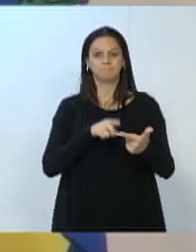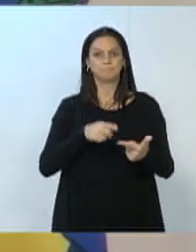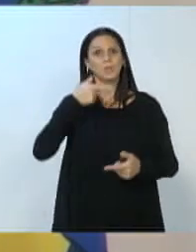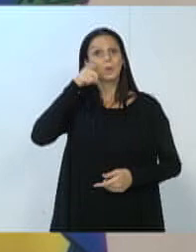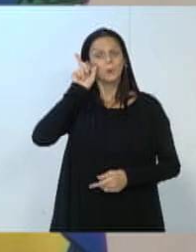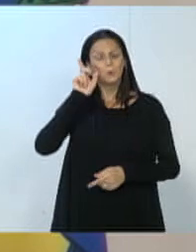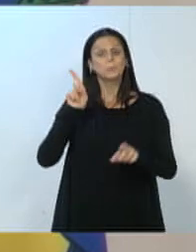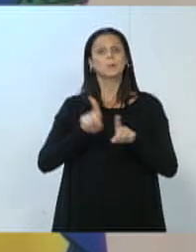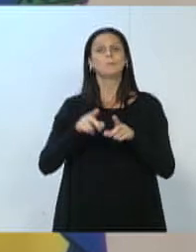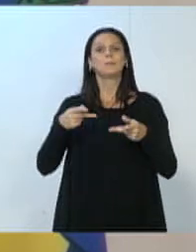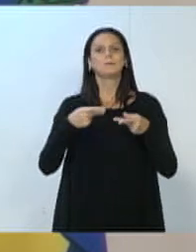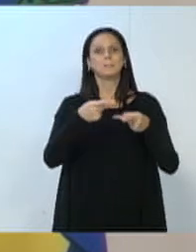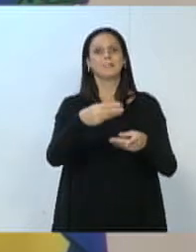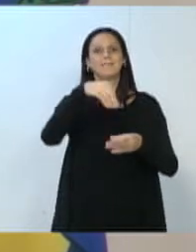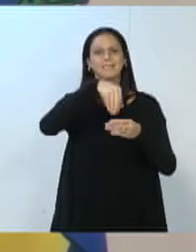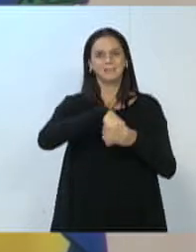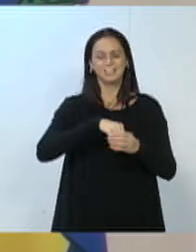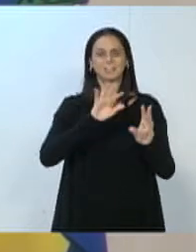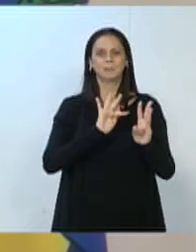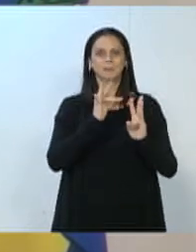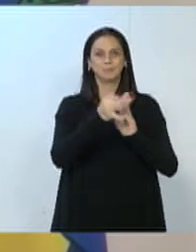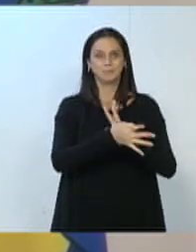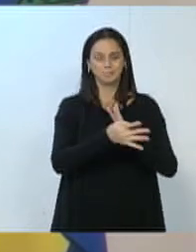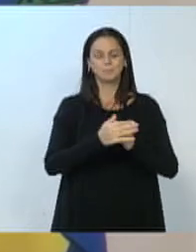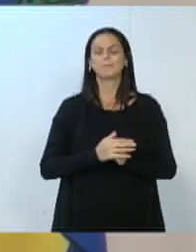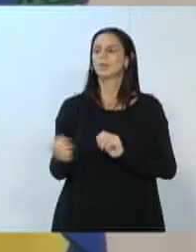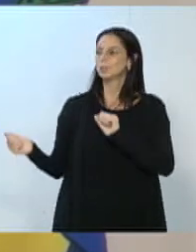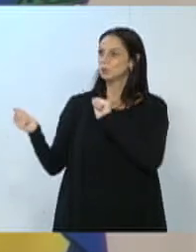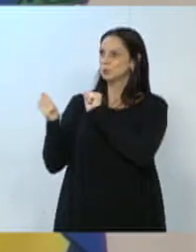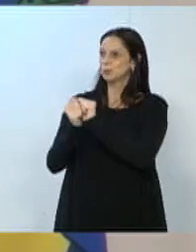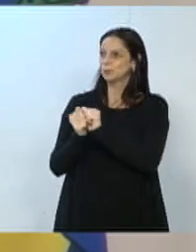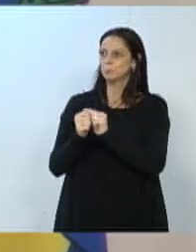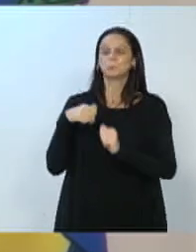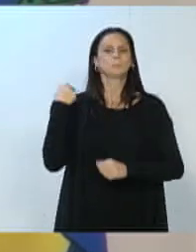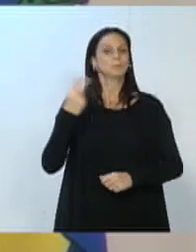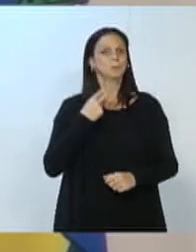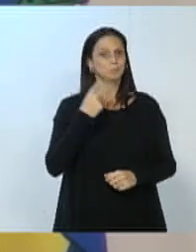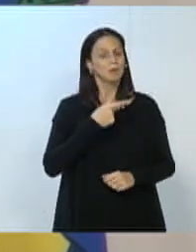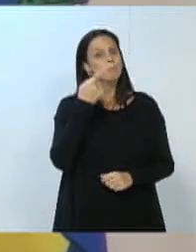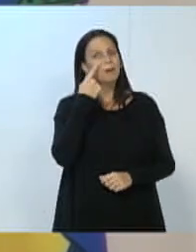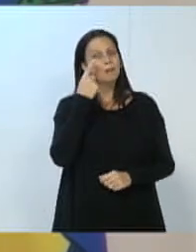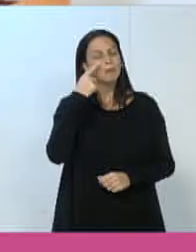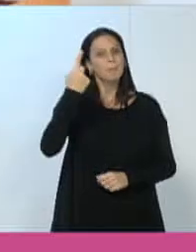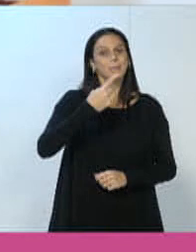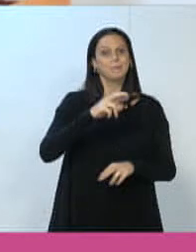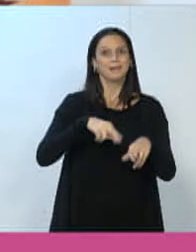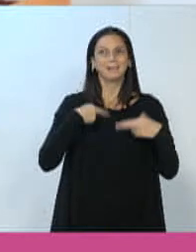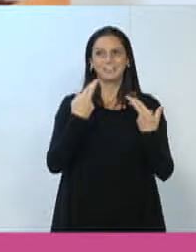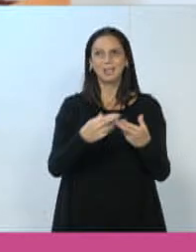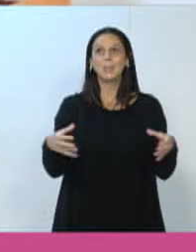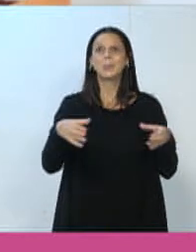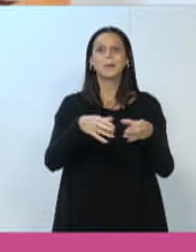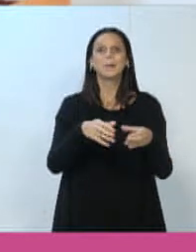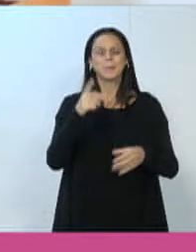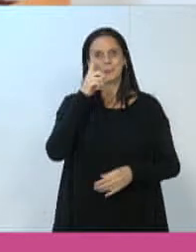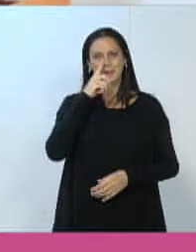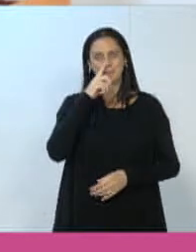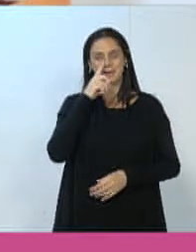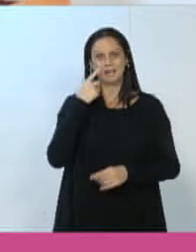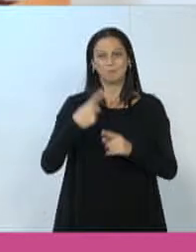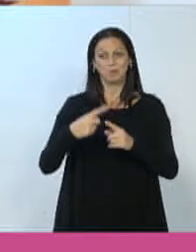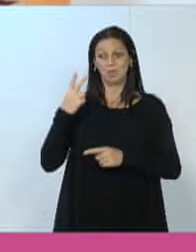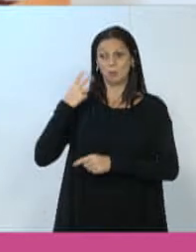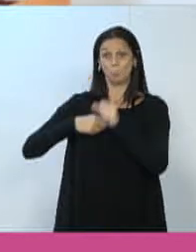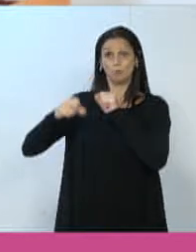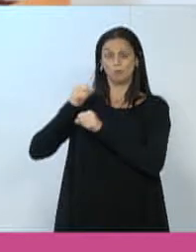da família para família inclusive com colegas vereadores né para acompanhar a primeira reunião dos clubes de mães e depois de dois anos né